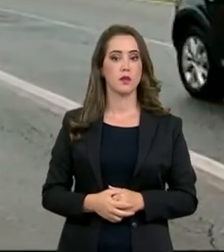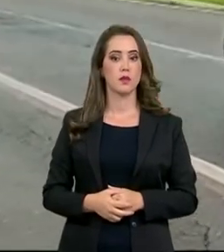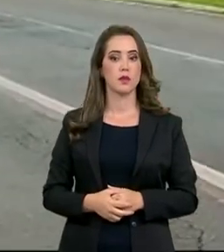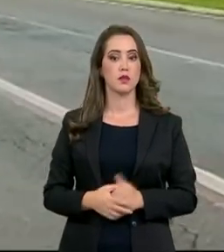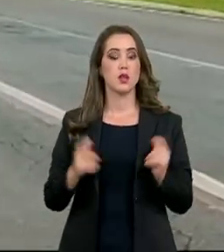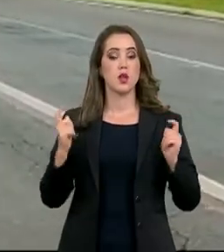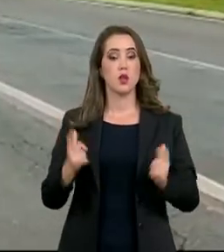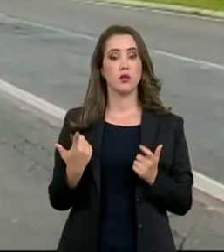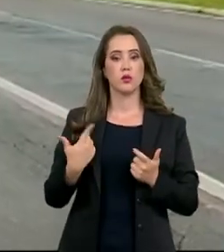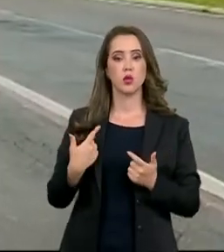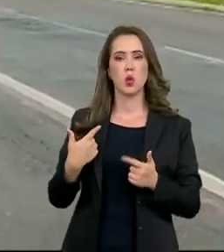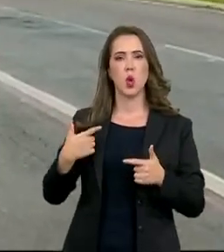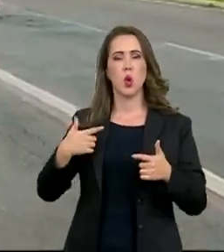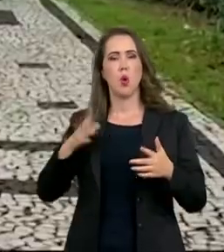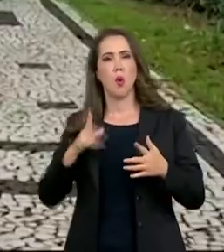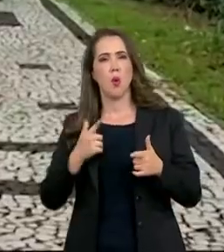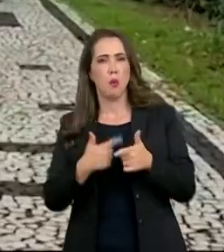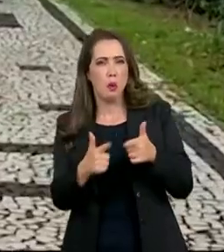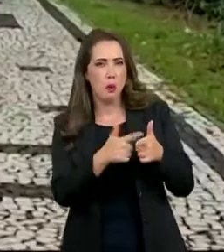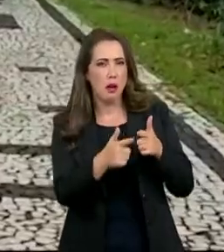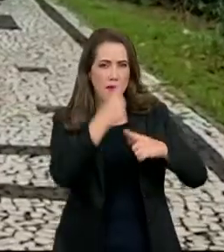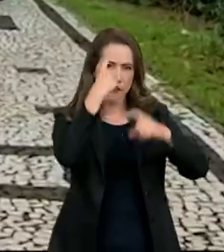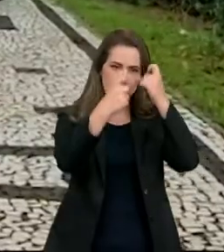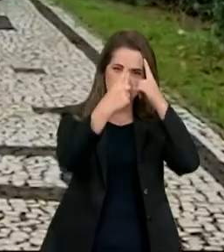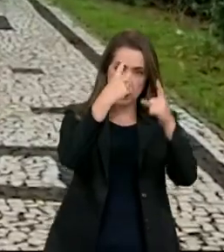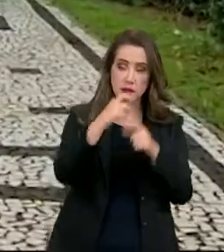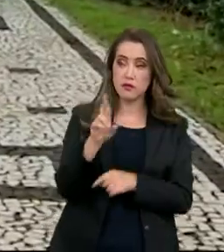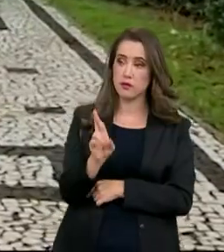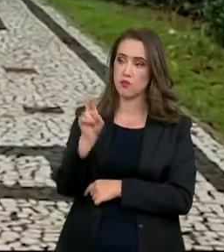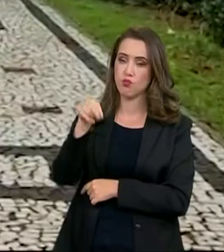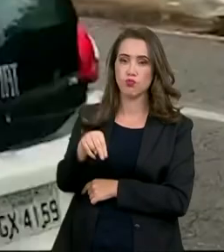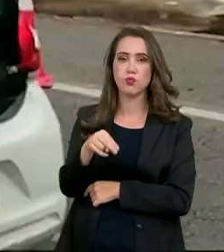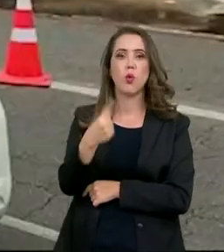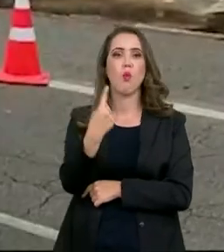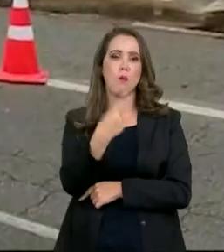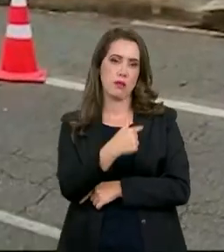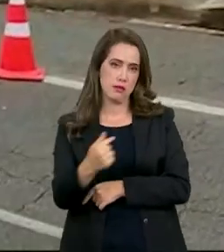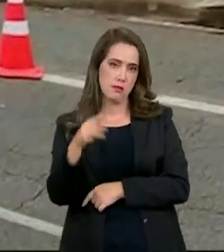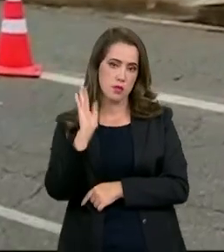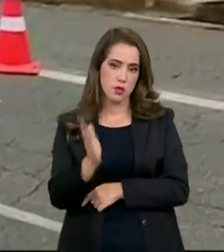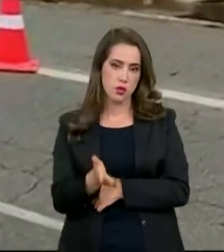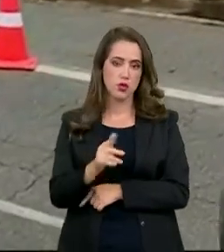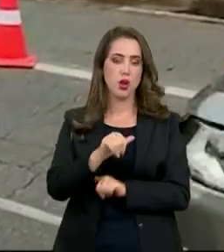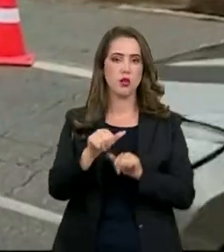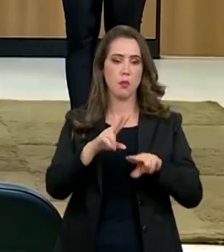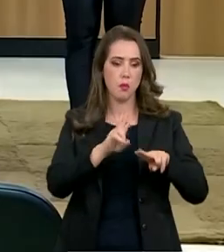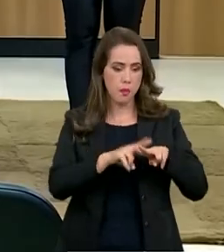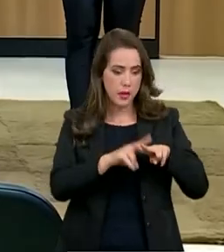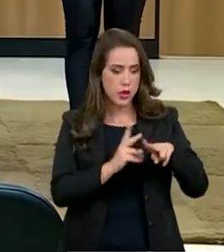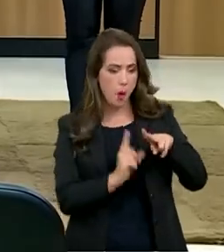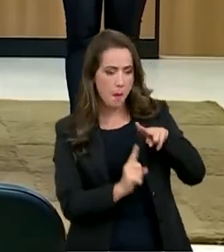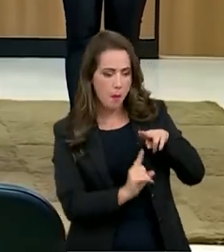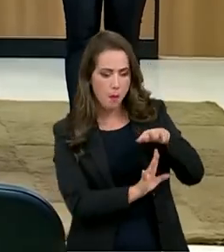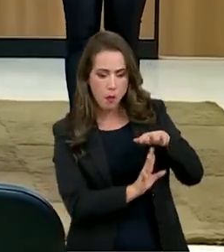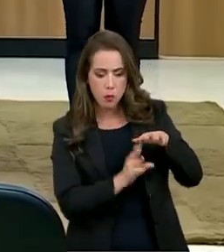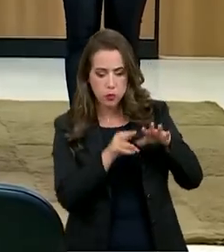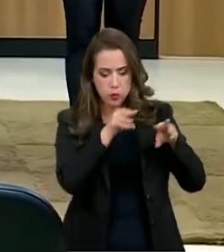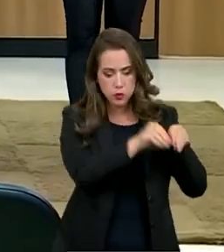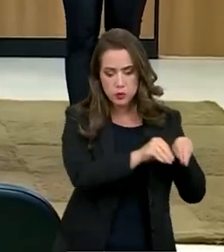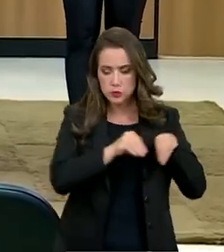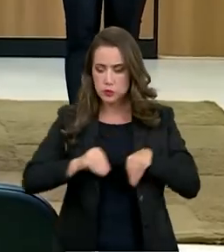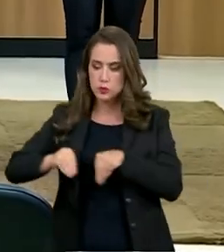Ataques criminosos no Rio Grande do Norte completam uma semana. Após a transferência de mais detentos nos últimos dias, governo